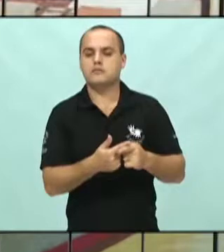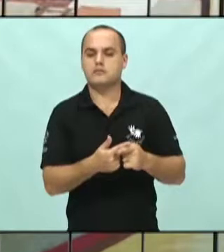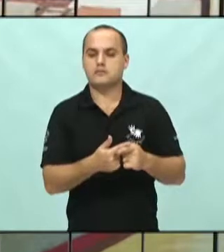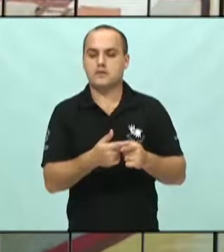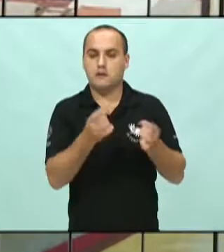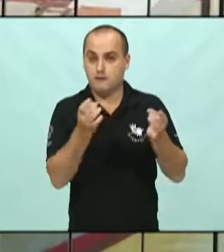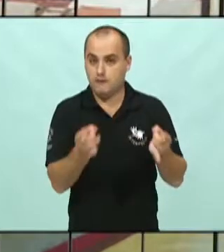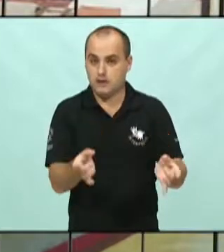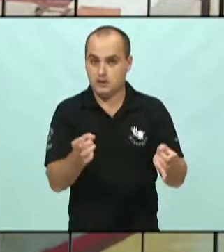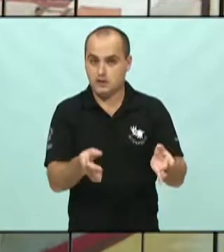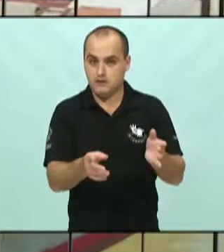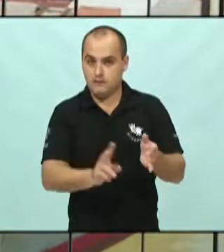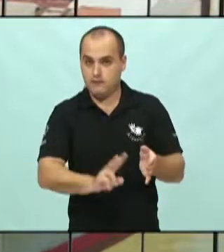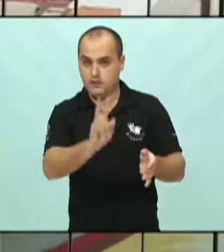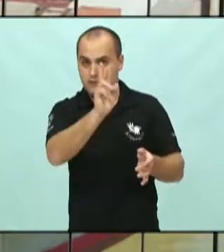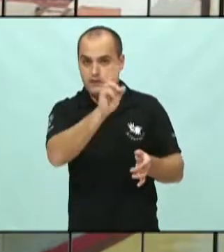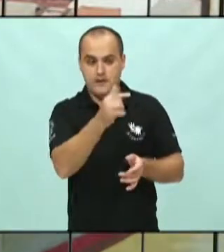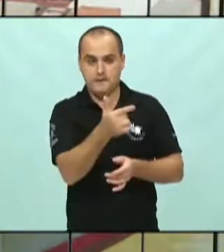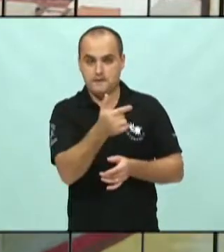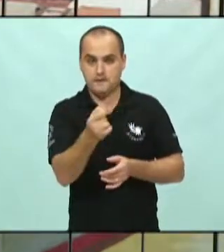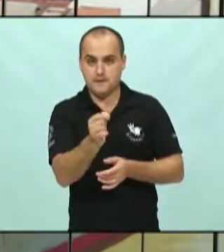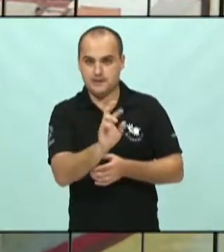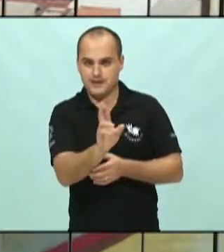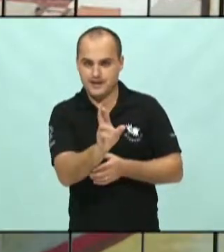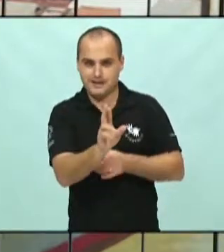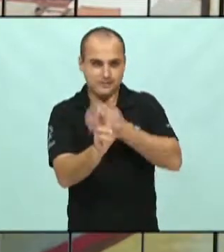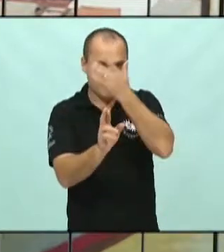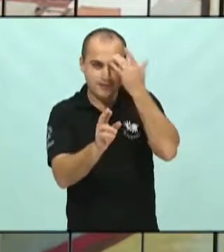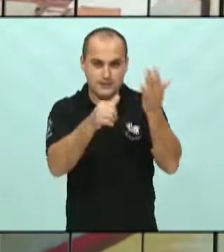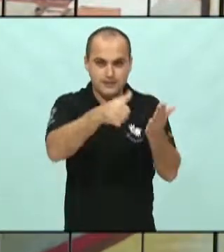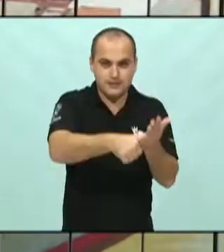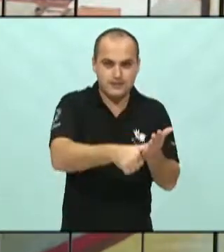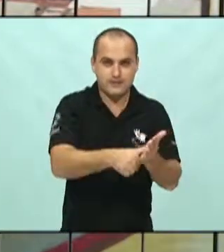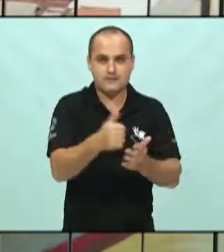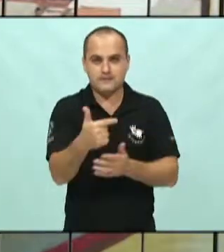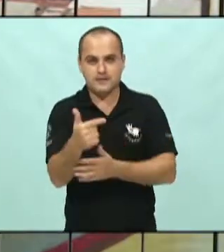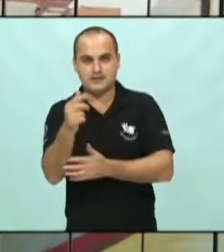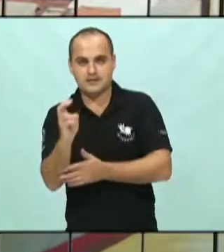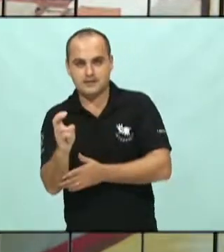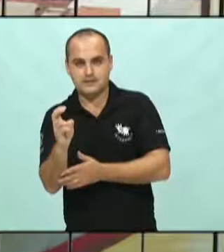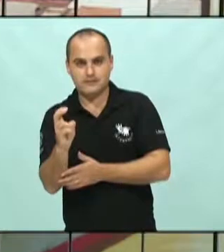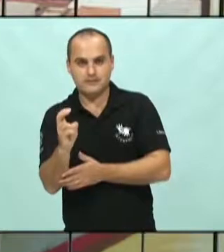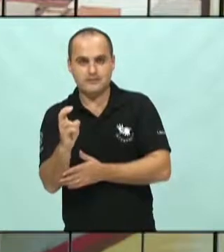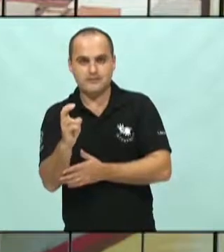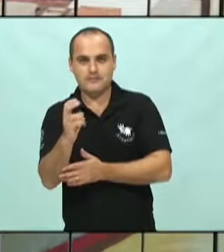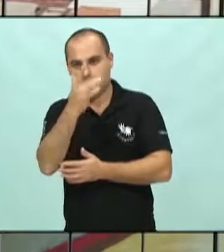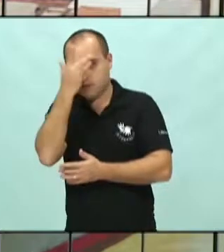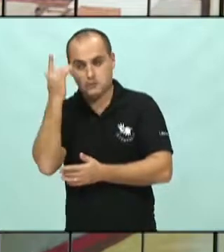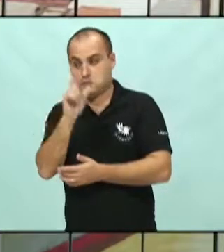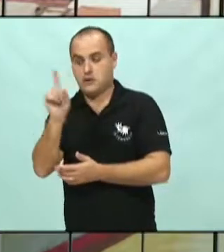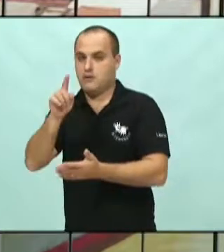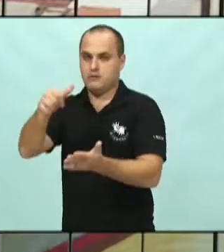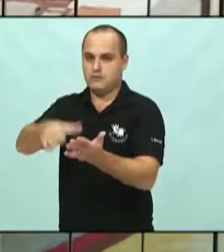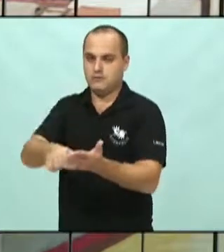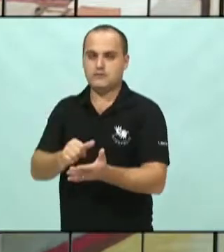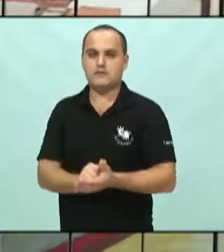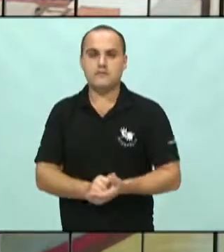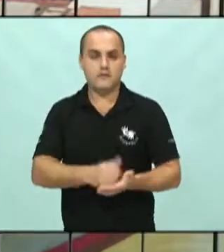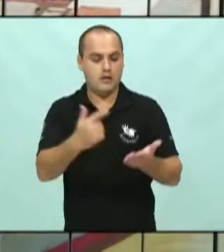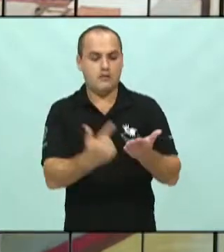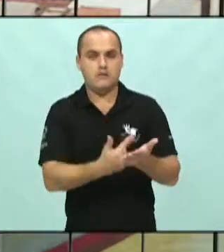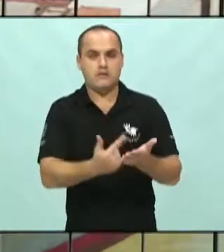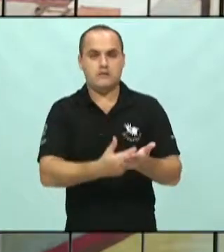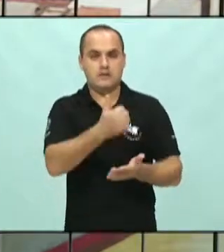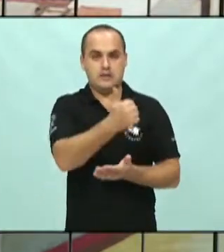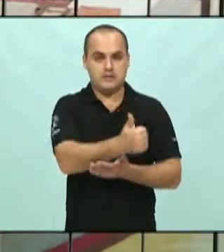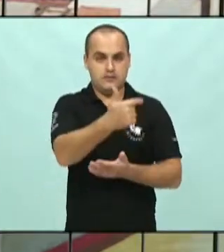vendido no preço acessível. Por isso que ele é vendido a R$20 para sócios e 25 para o público em geral. Então ele é um livro com